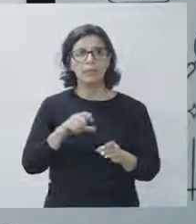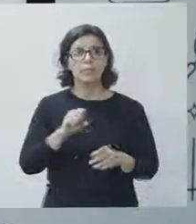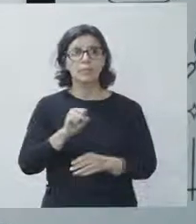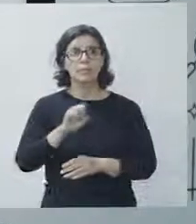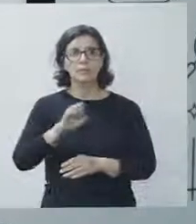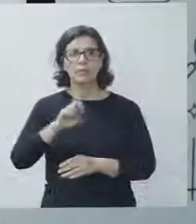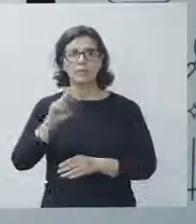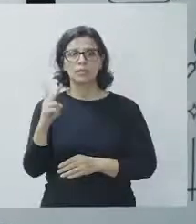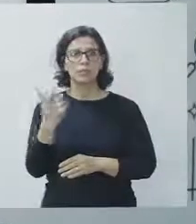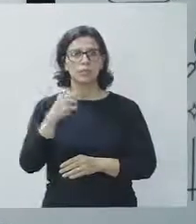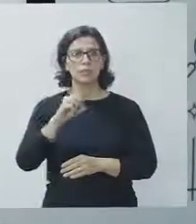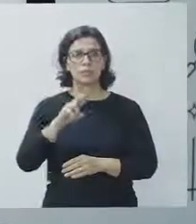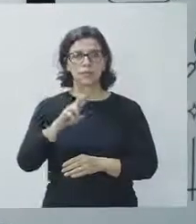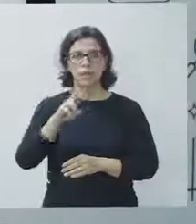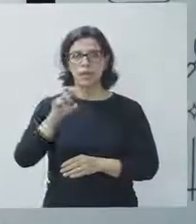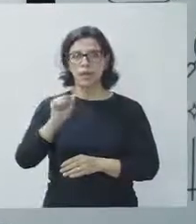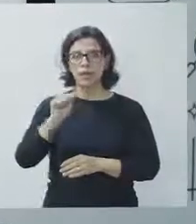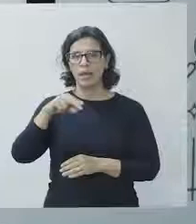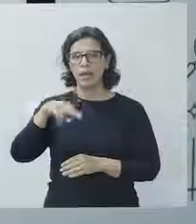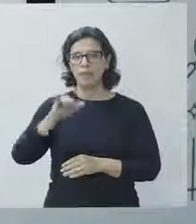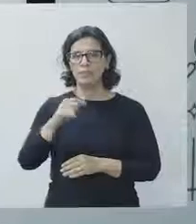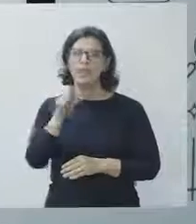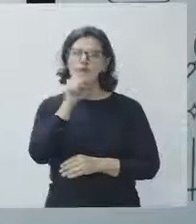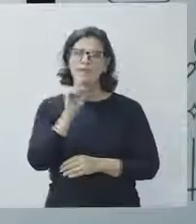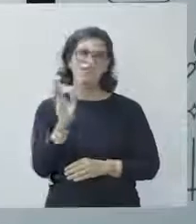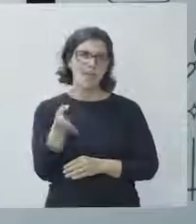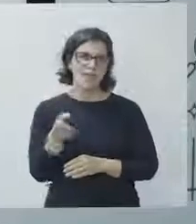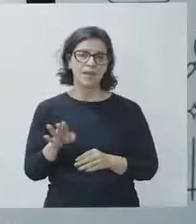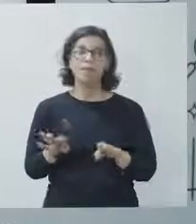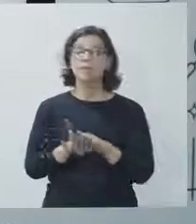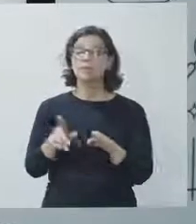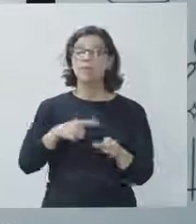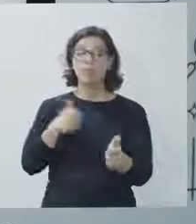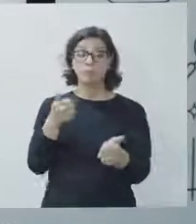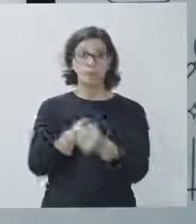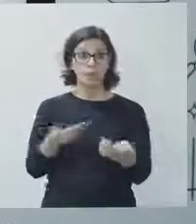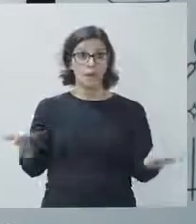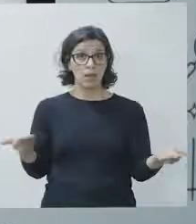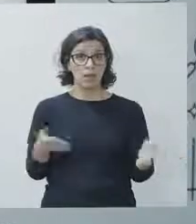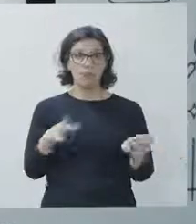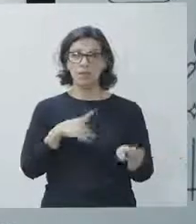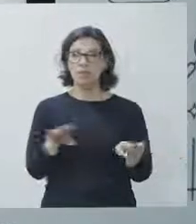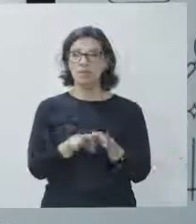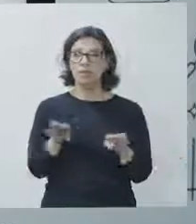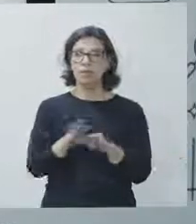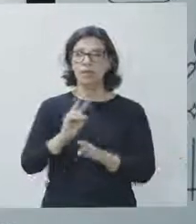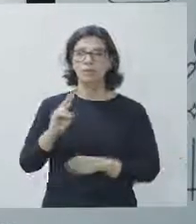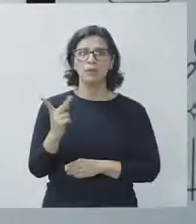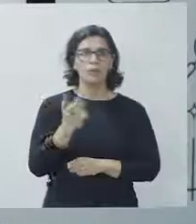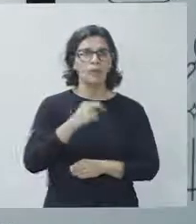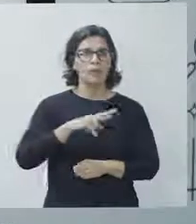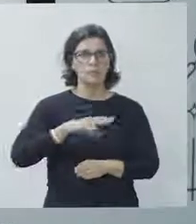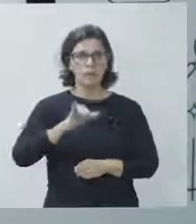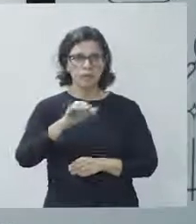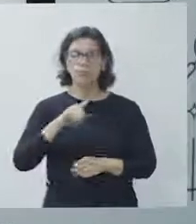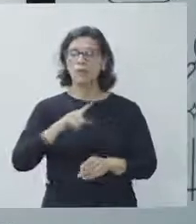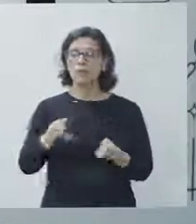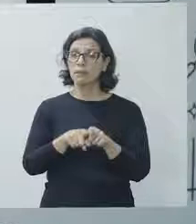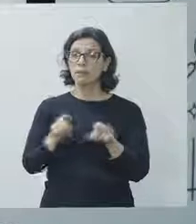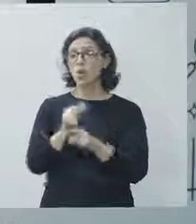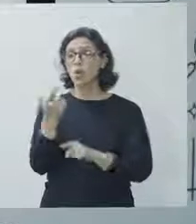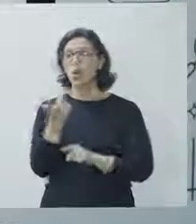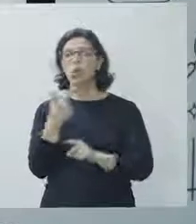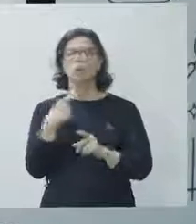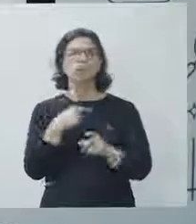dos Anéis, que é uma obra bem mais antiga, até mais recente, né, seja o Harry Potter ou seja uma